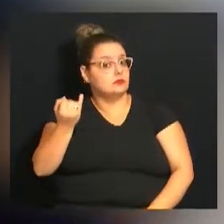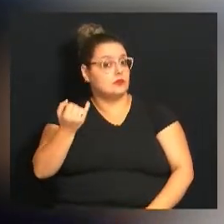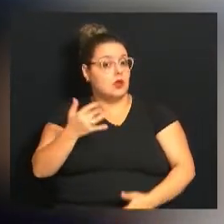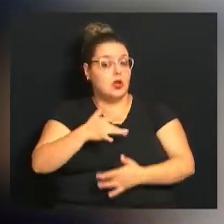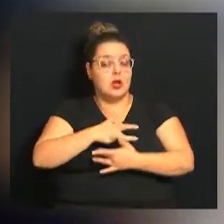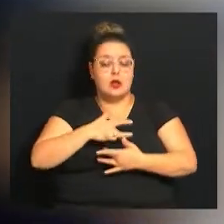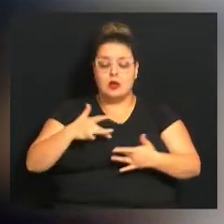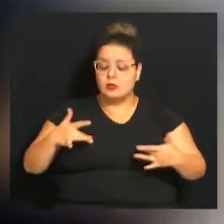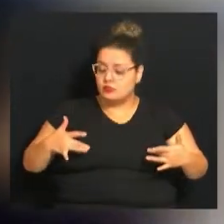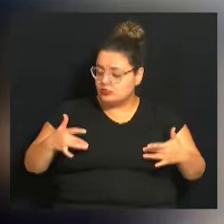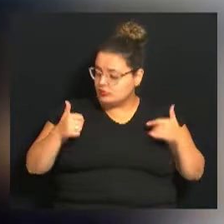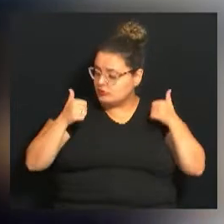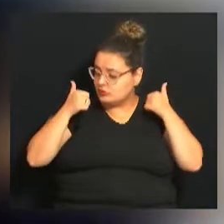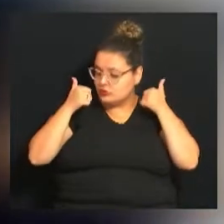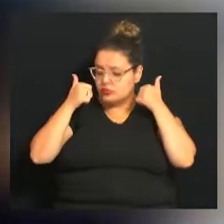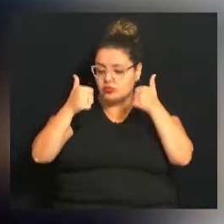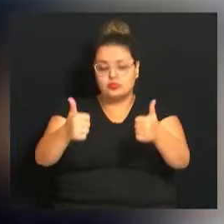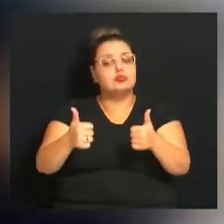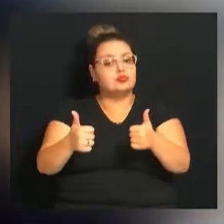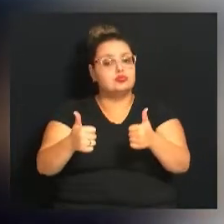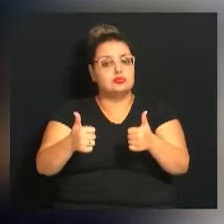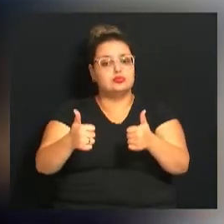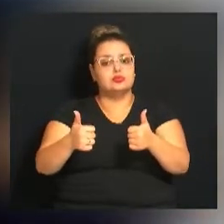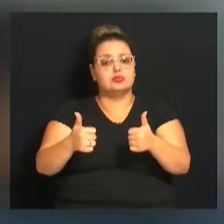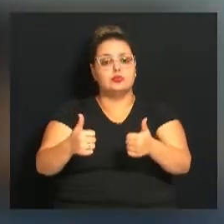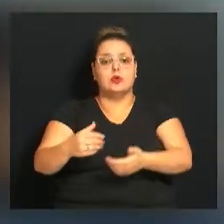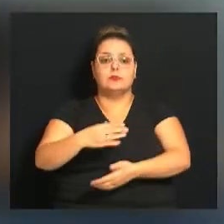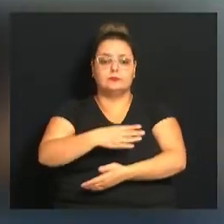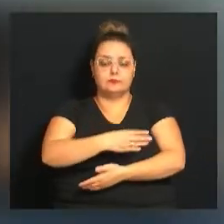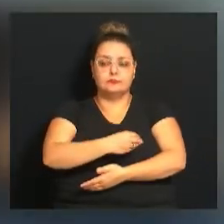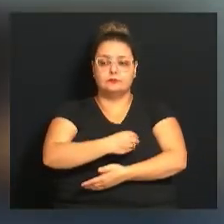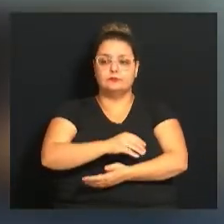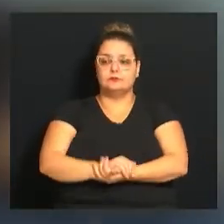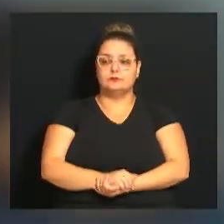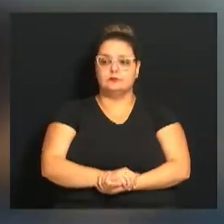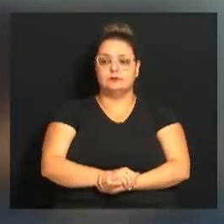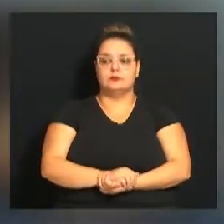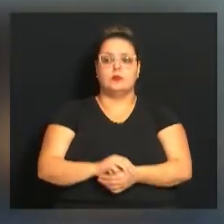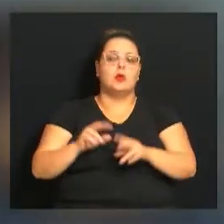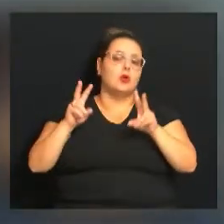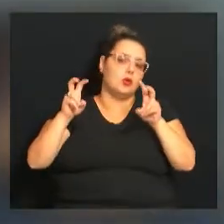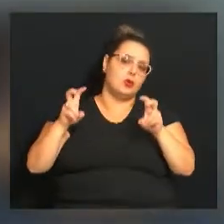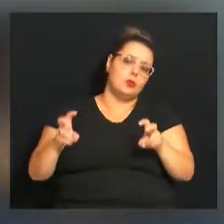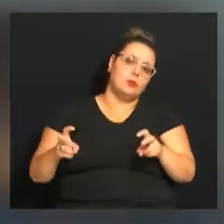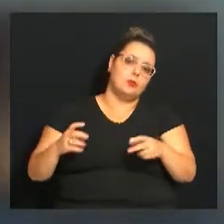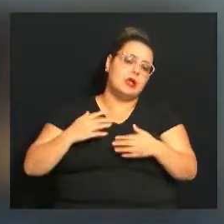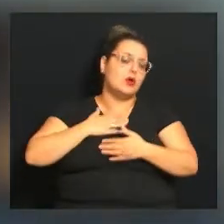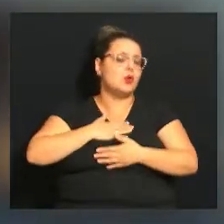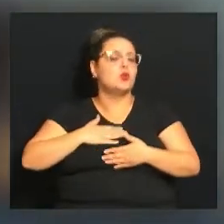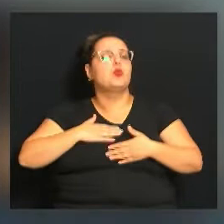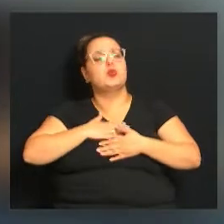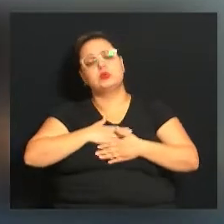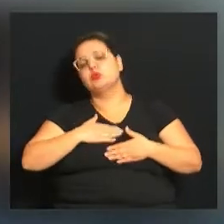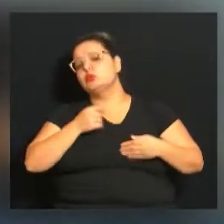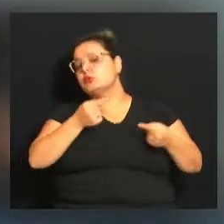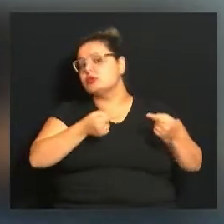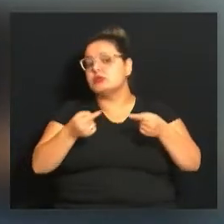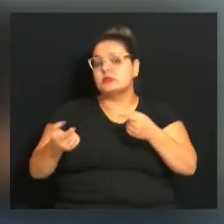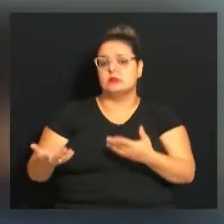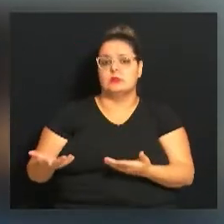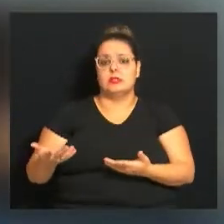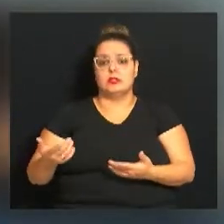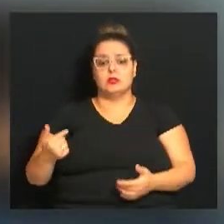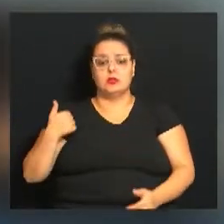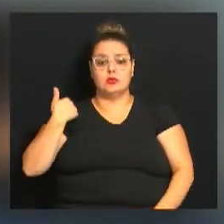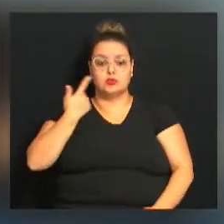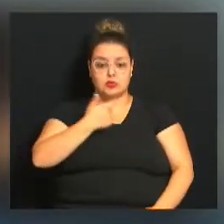saudável o amamentamento materno. É um tema que é gostoso de debater. Nós, na